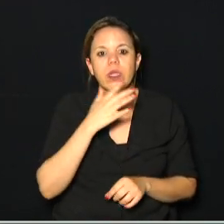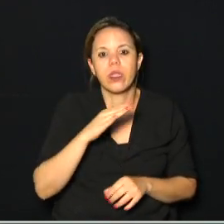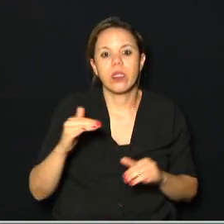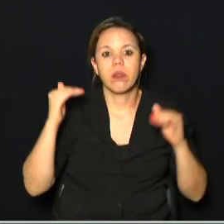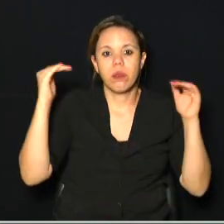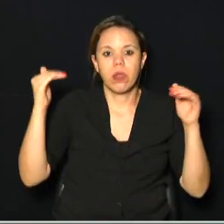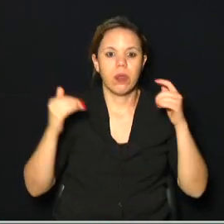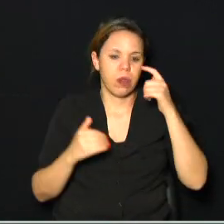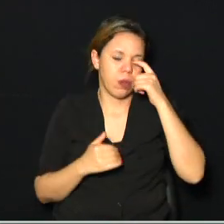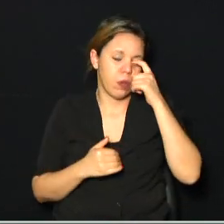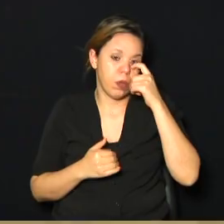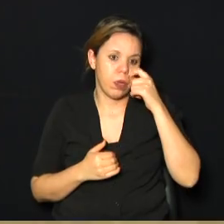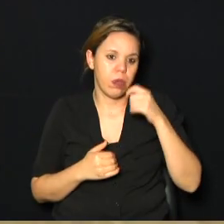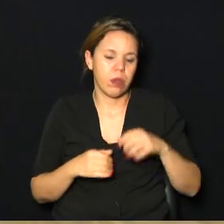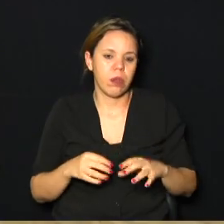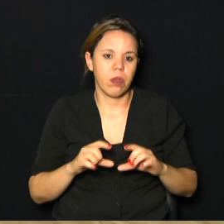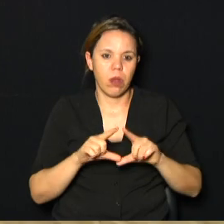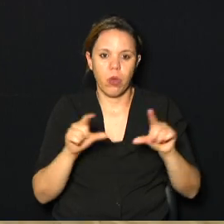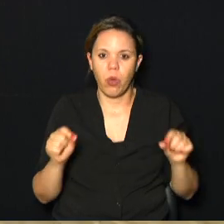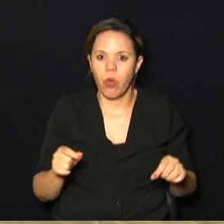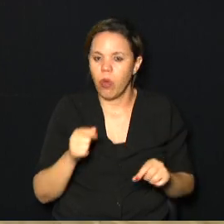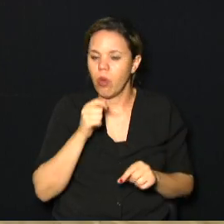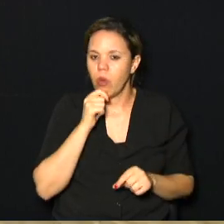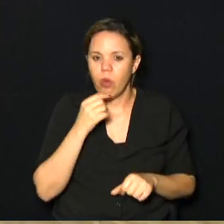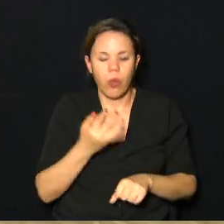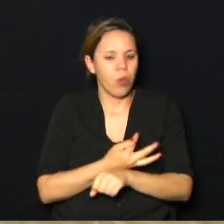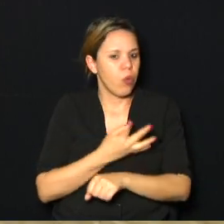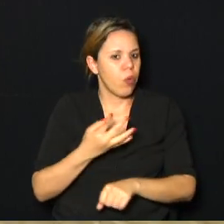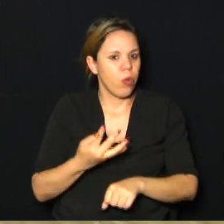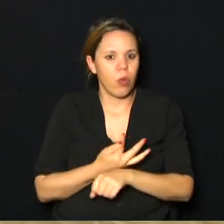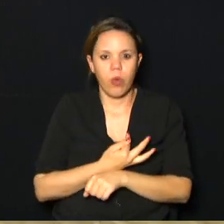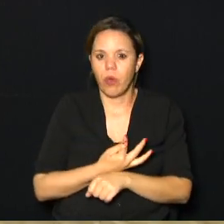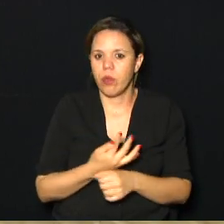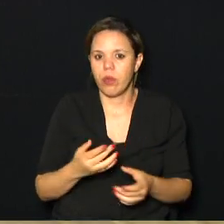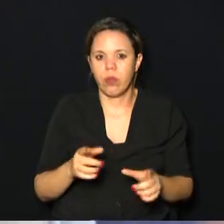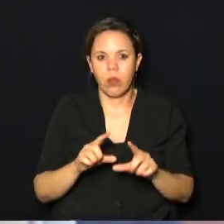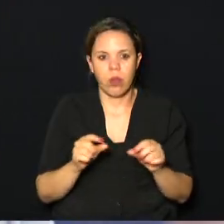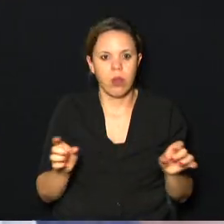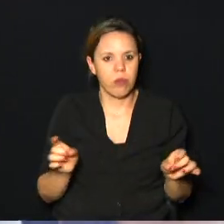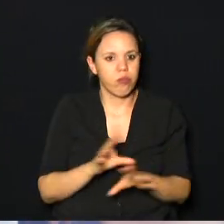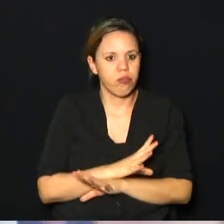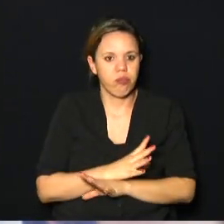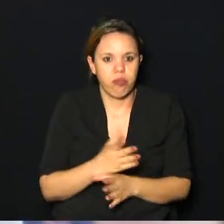e adultos. Porque o pulmão ainda não está resistente, não está formado, né, doutora?